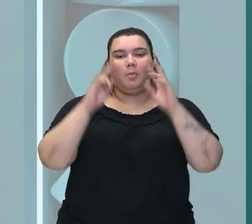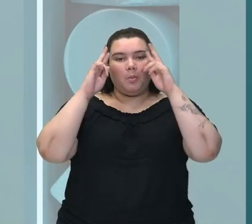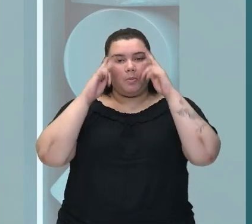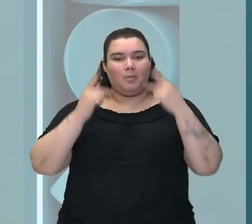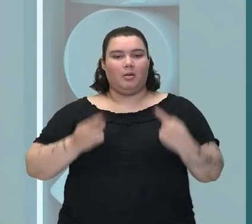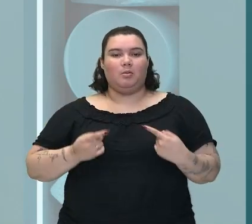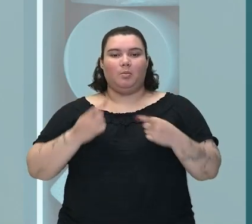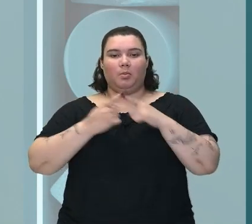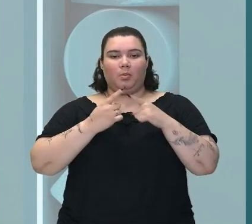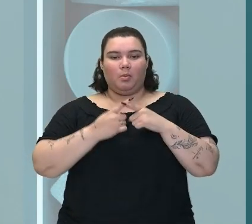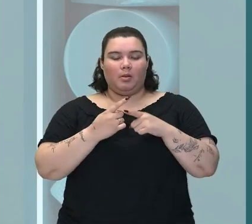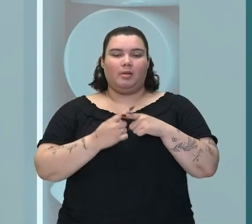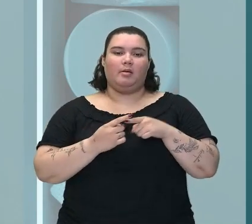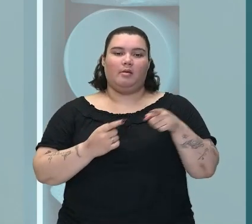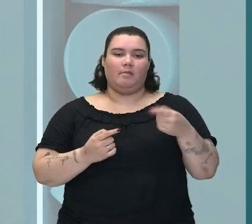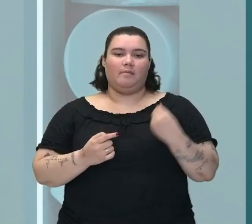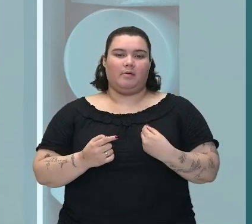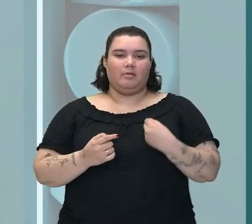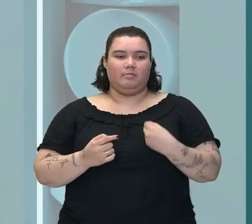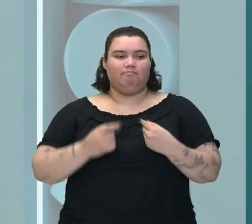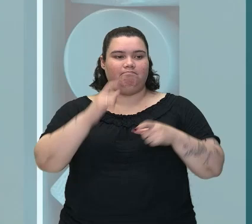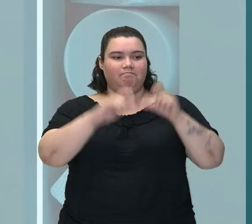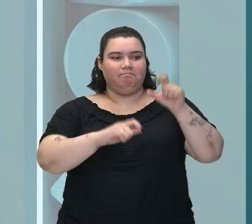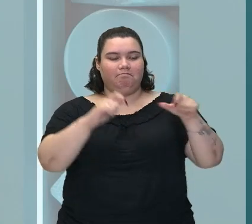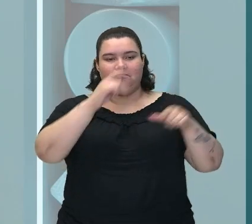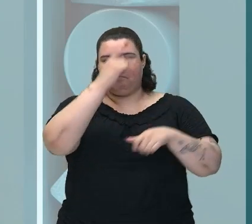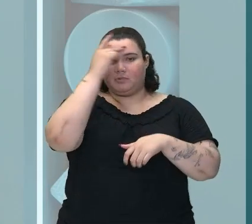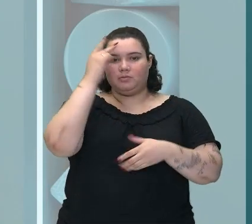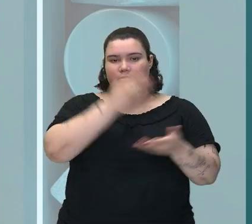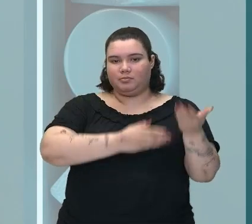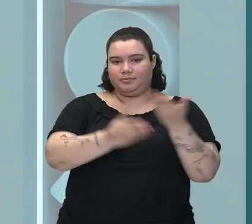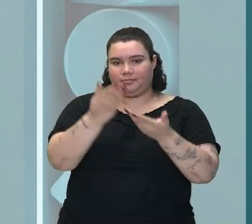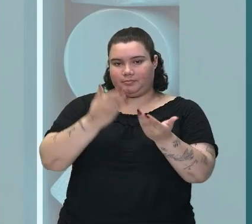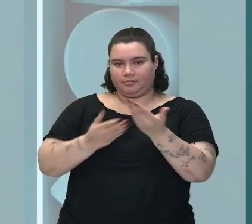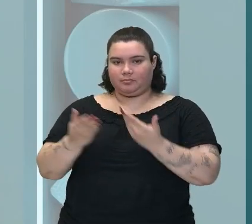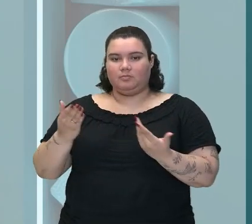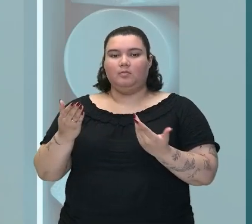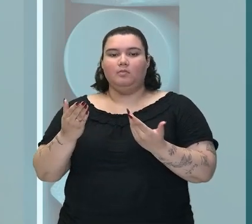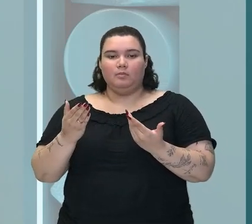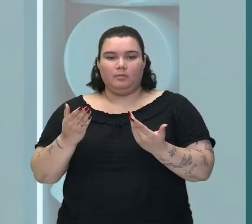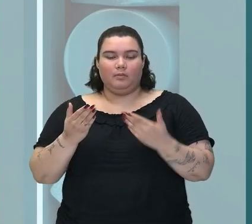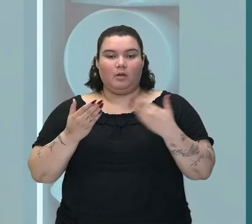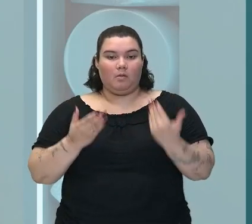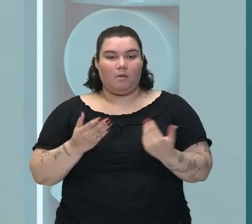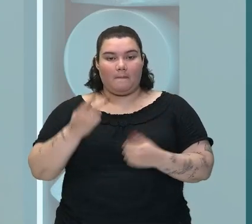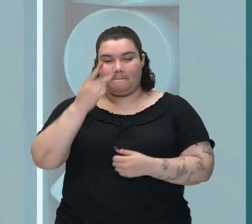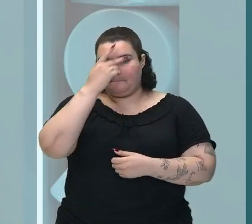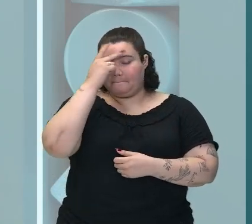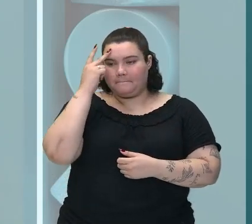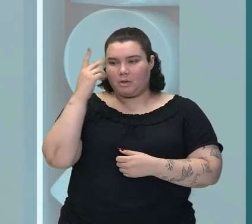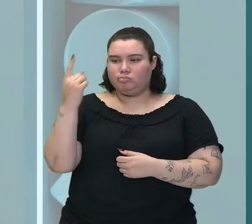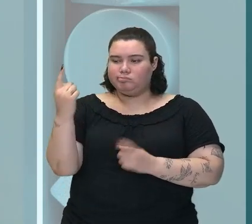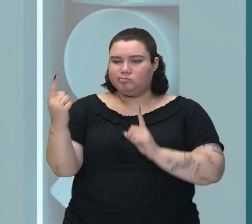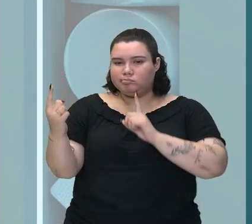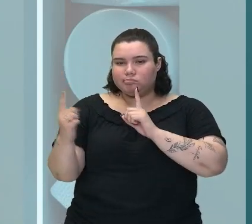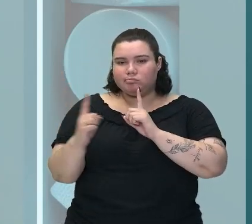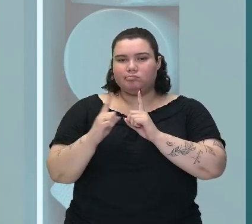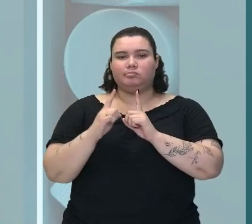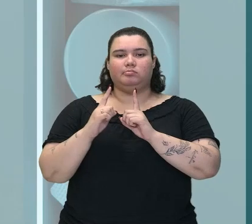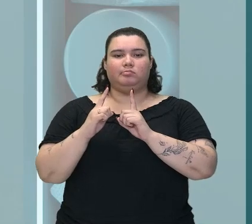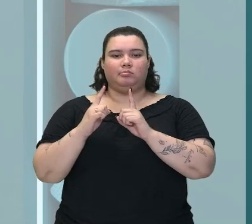que ele convive entre feras. Então a mesma pessoa que ali